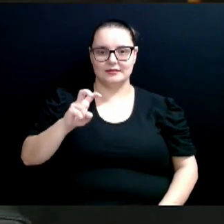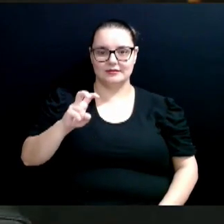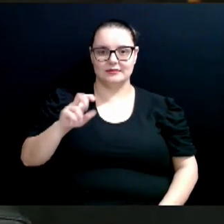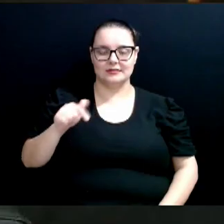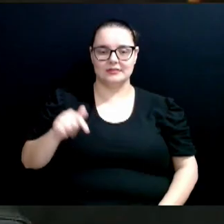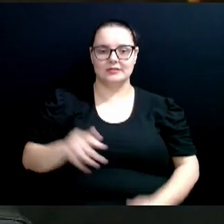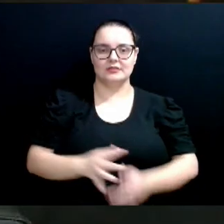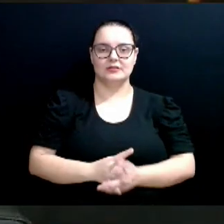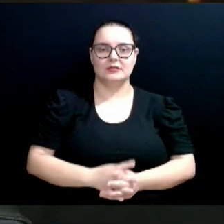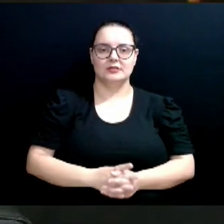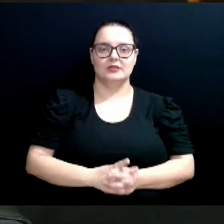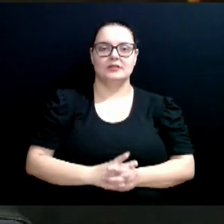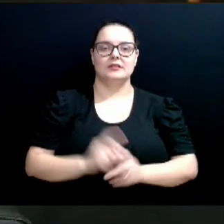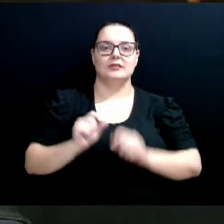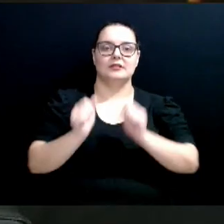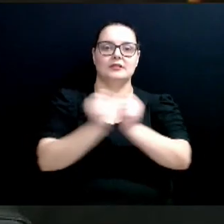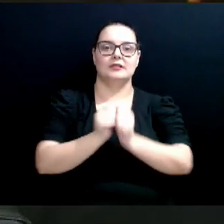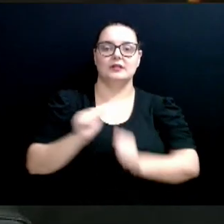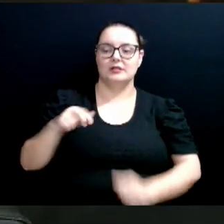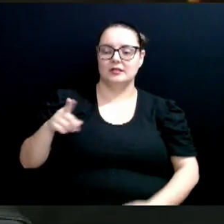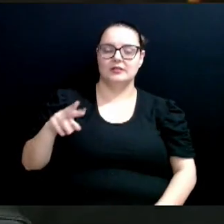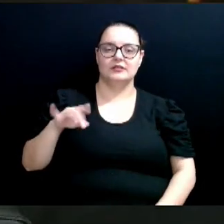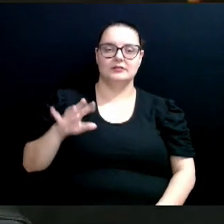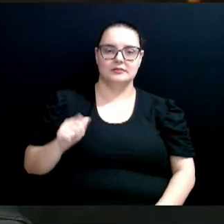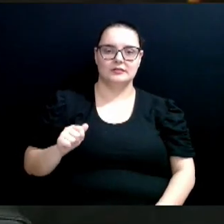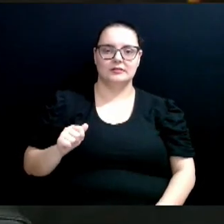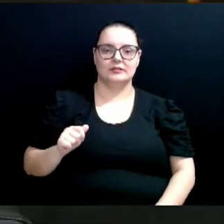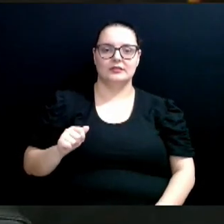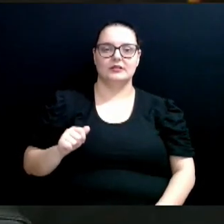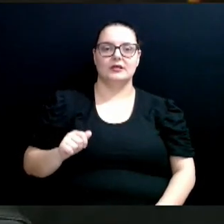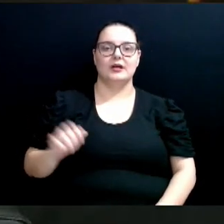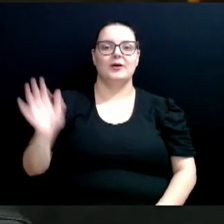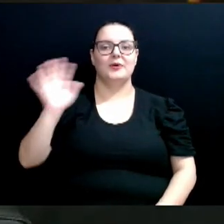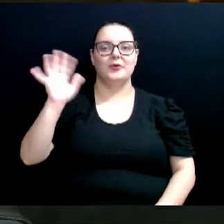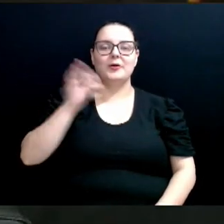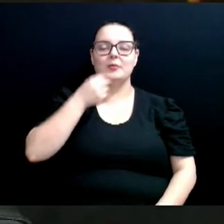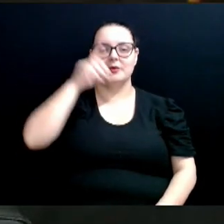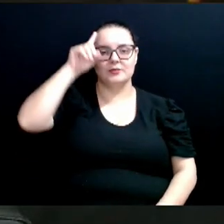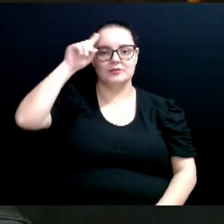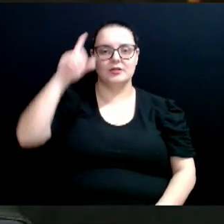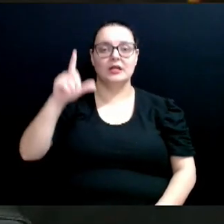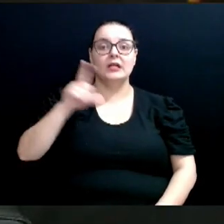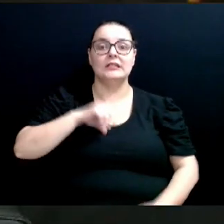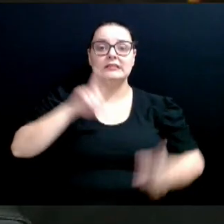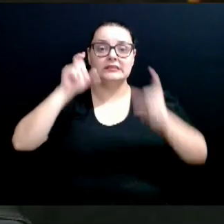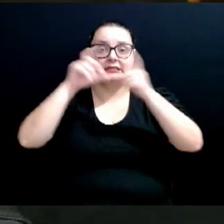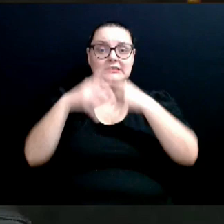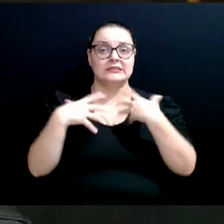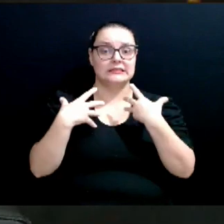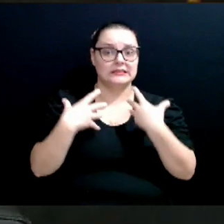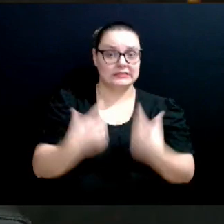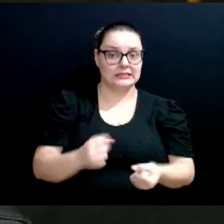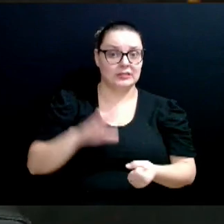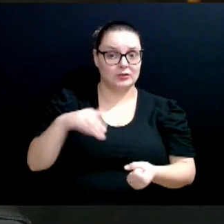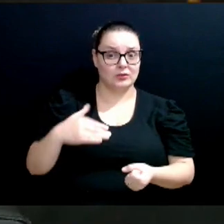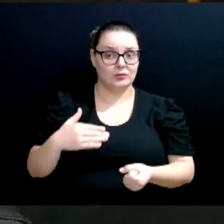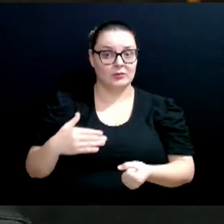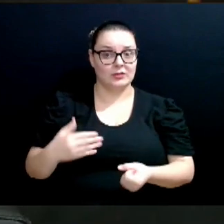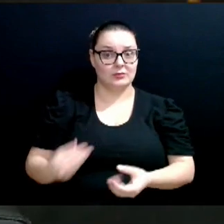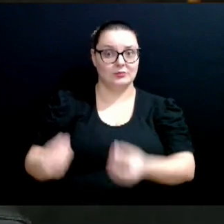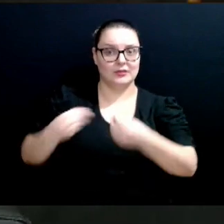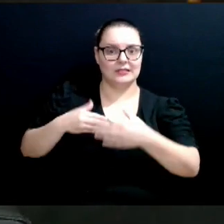conosco agora? Andréa Souza, do Nova Europa. Oi, Andréa, bom dia. Tenho dificuldade em aceitar quando alguém coloca limites